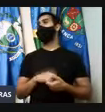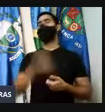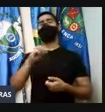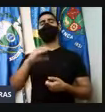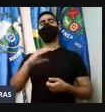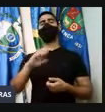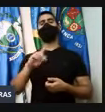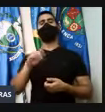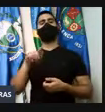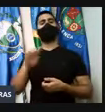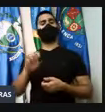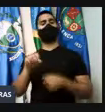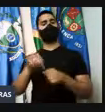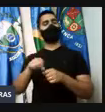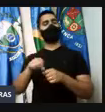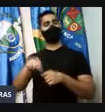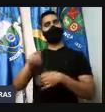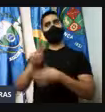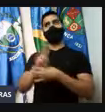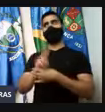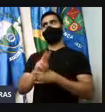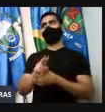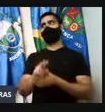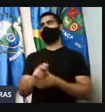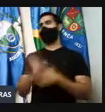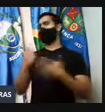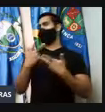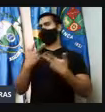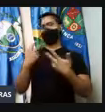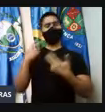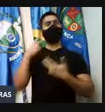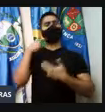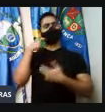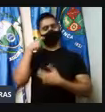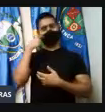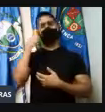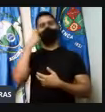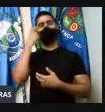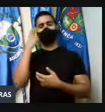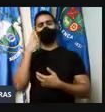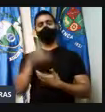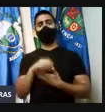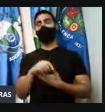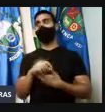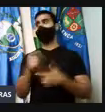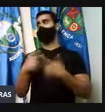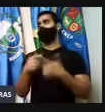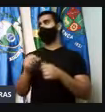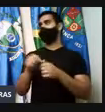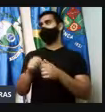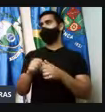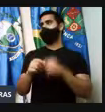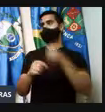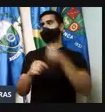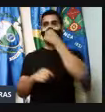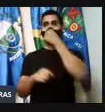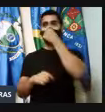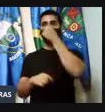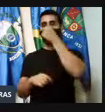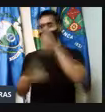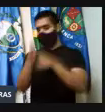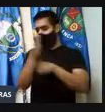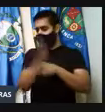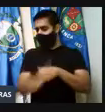faz hoje dentro do município de Valença é uma vergonha em termos de... Eles fazem buraco, Pedro, e não tem